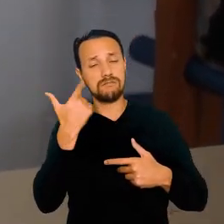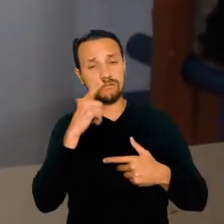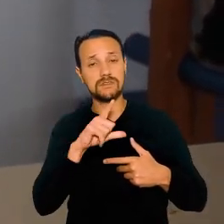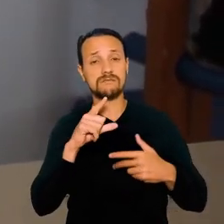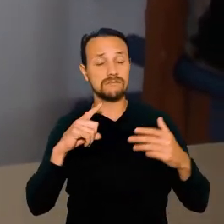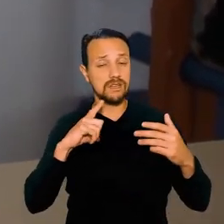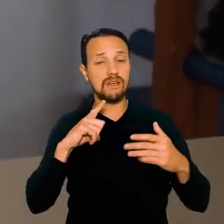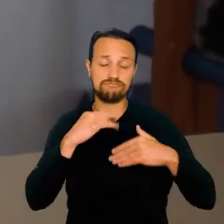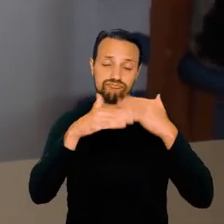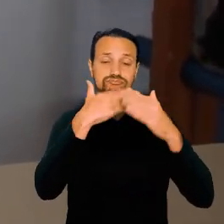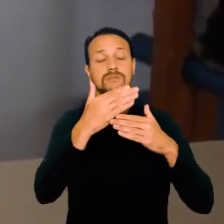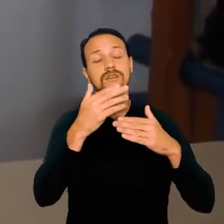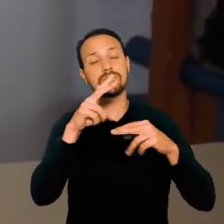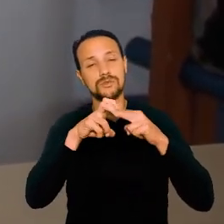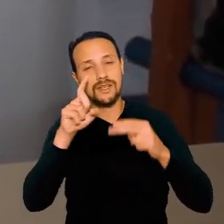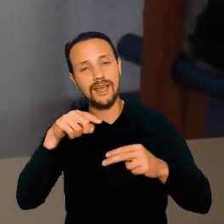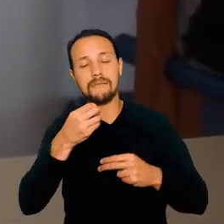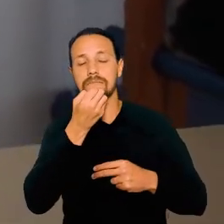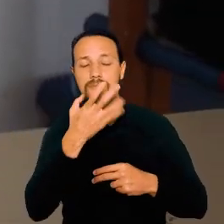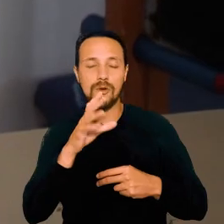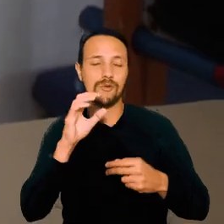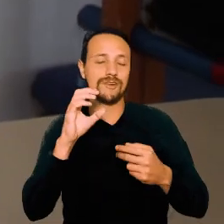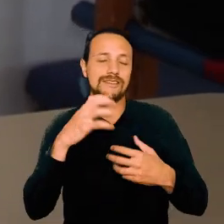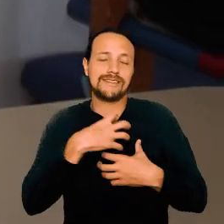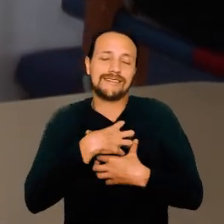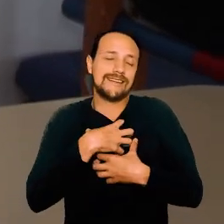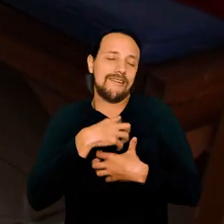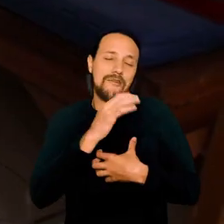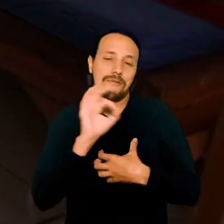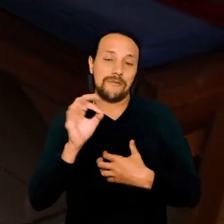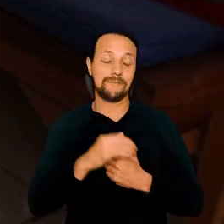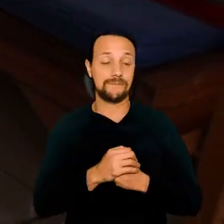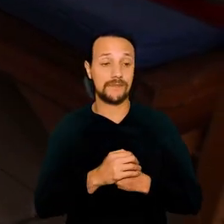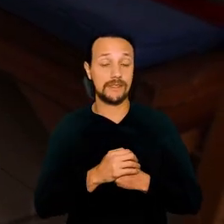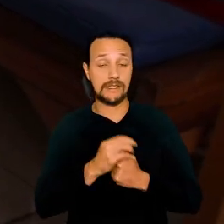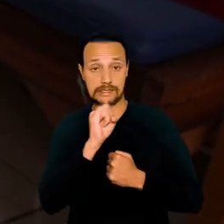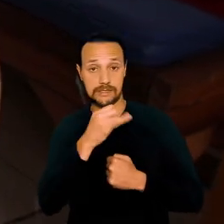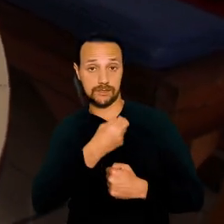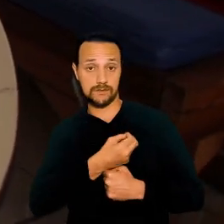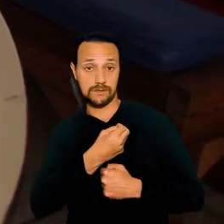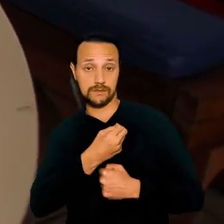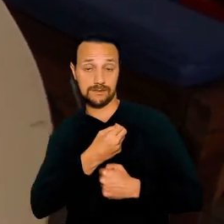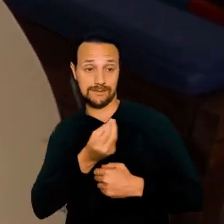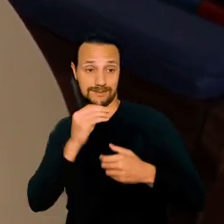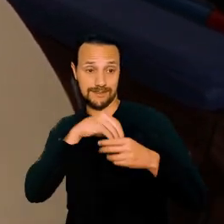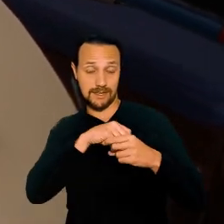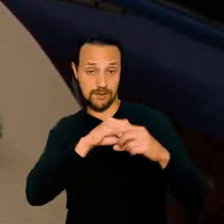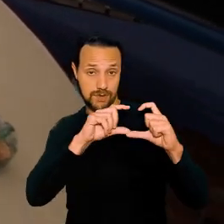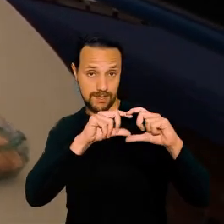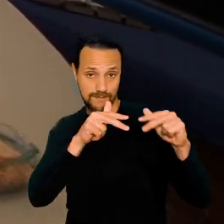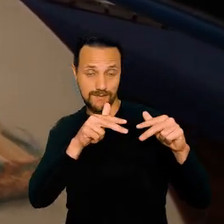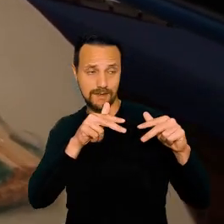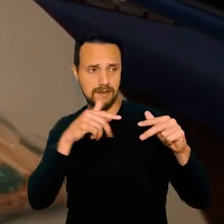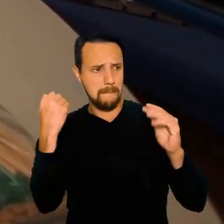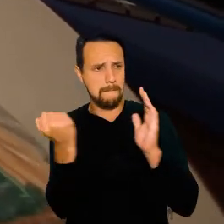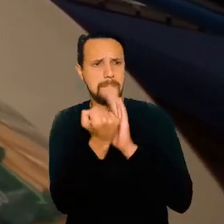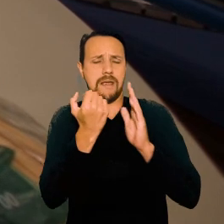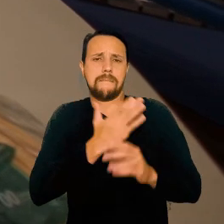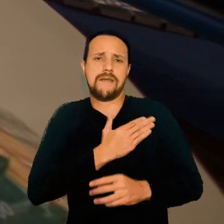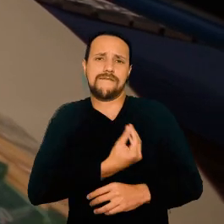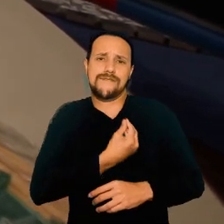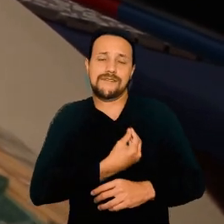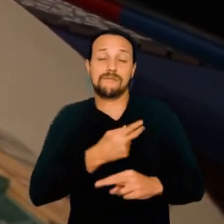Foram feitas adaptações, né? Tipo órteses. E aí aos poucos a gente foi retirando isso. Hoje eu consigo fazer tudo sem